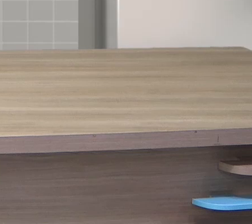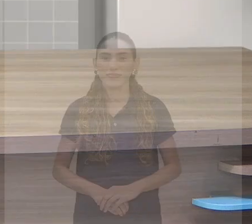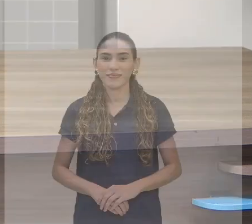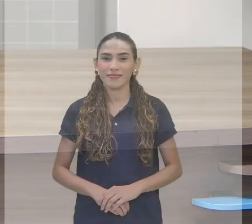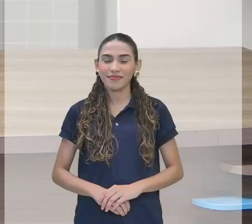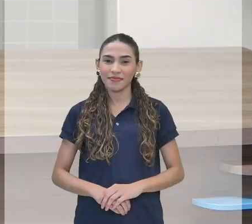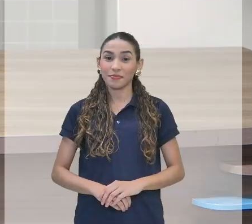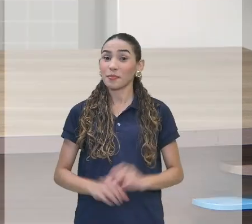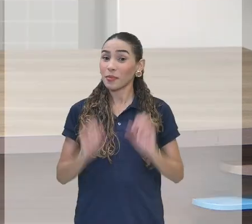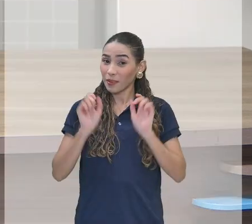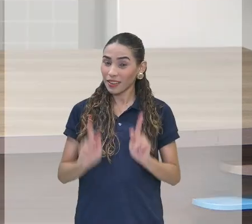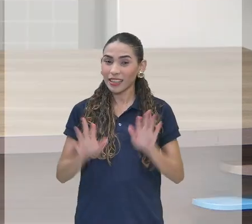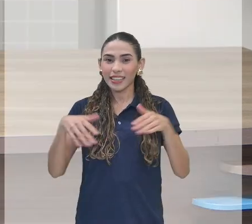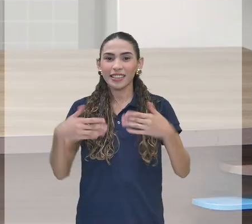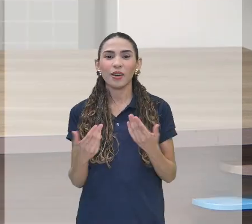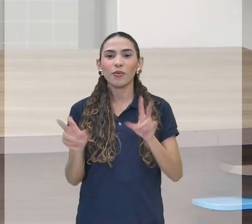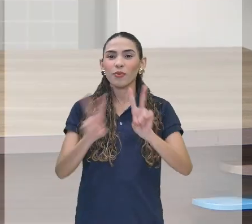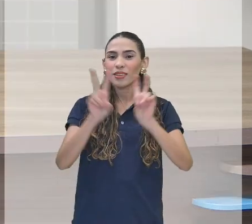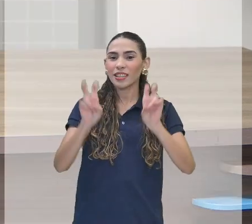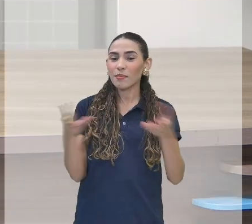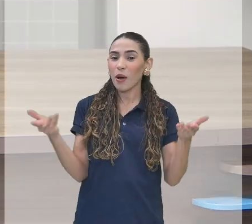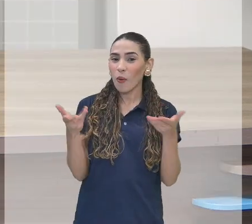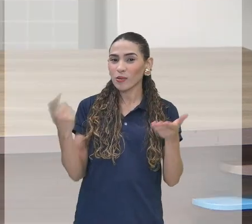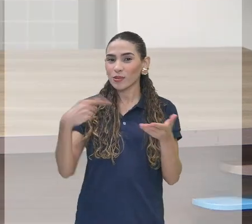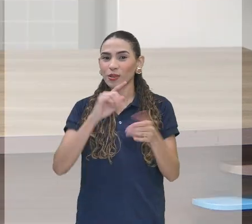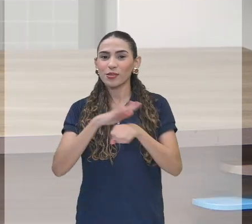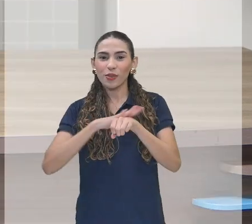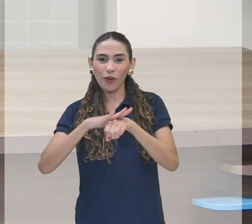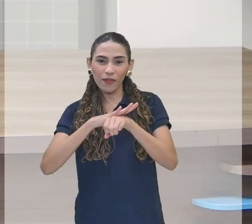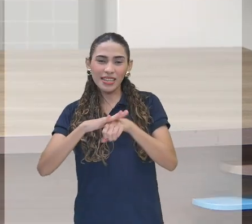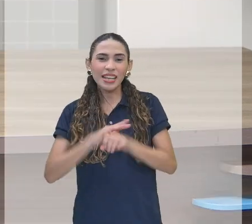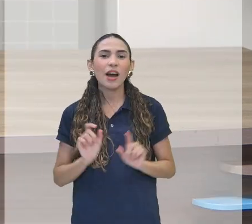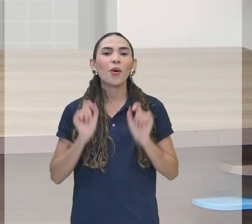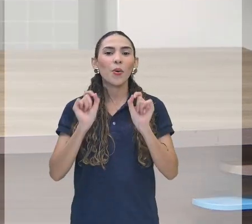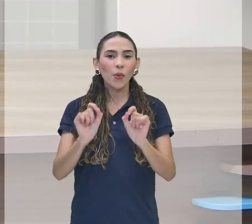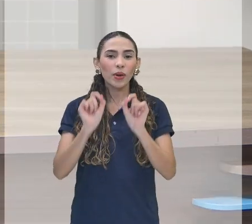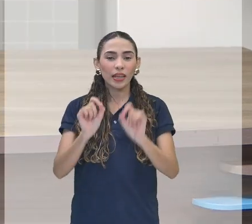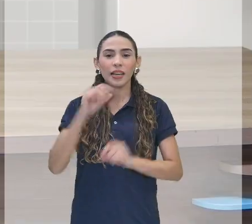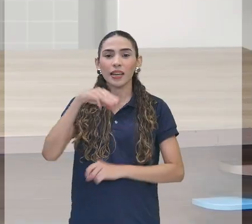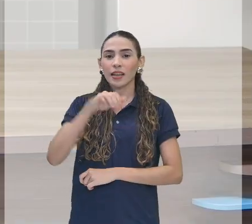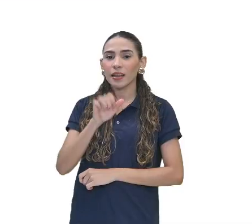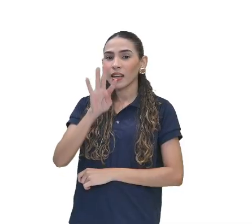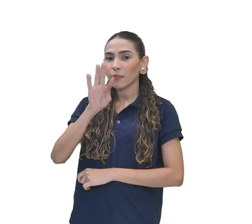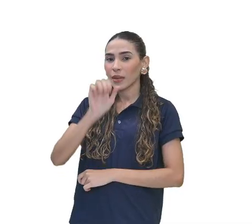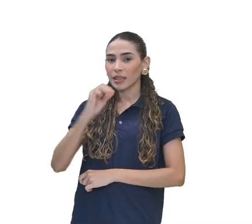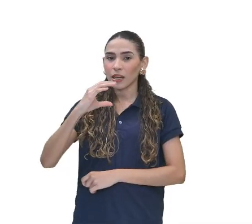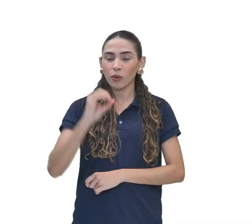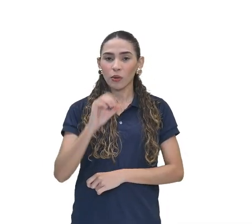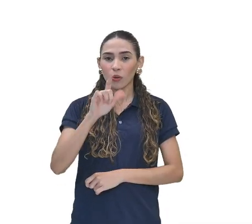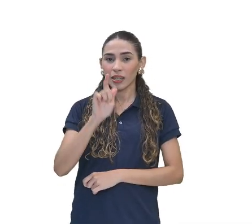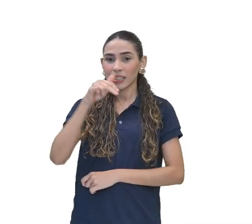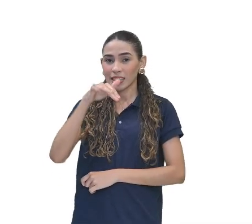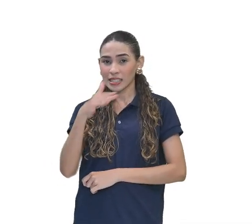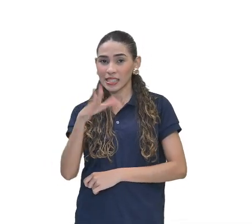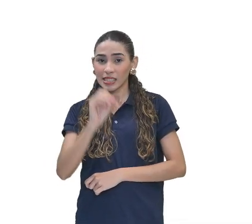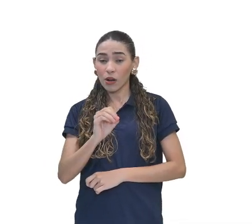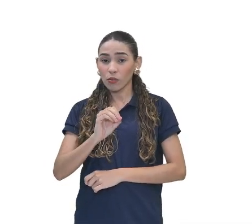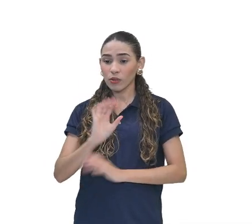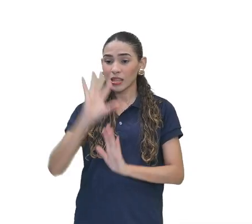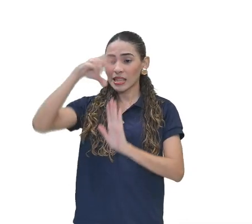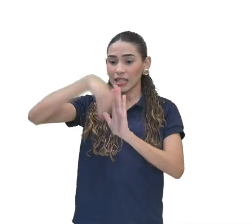Muito bem, e o tema de hoje, né, para a gente conversar um pouquinho, vai ser sobre metacognição na sala de aula, como